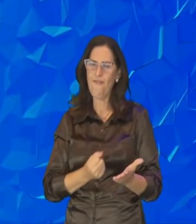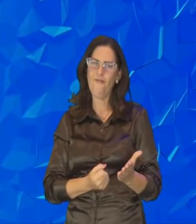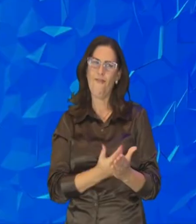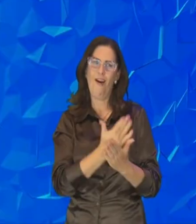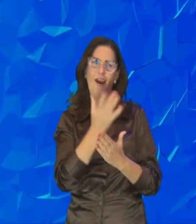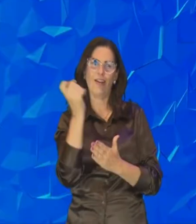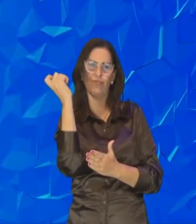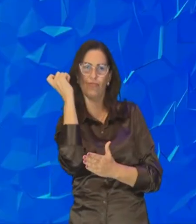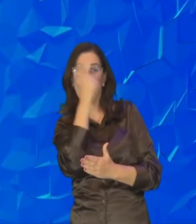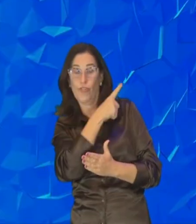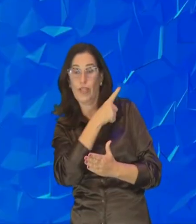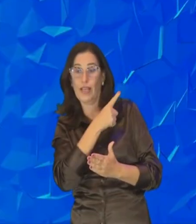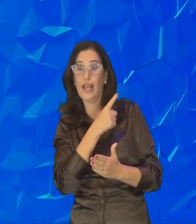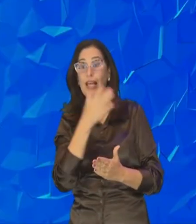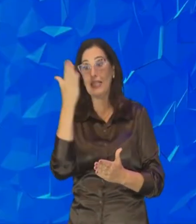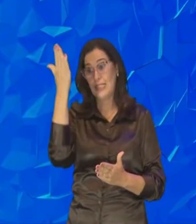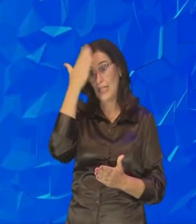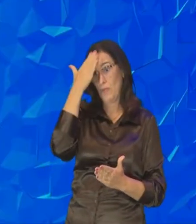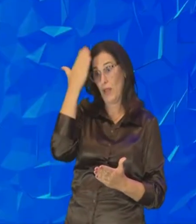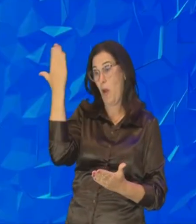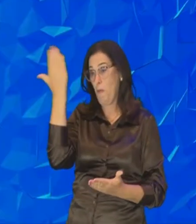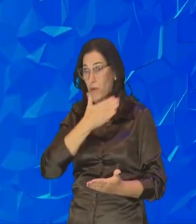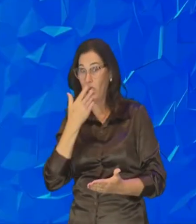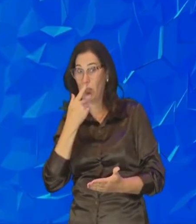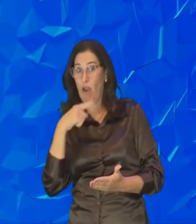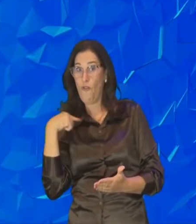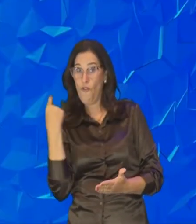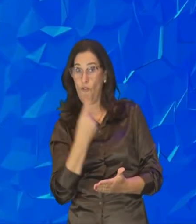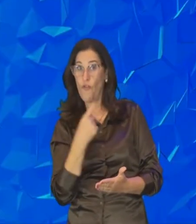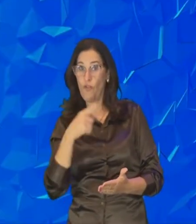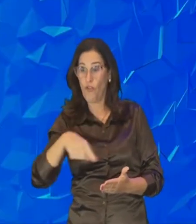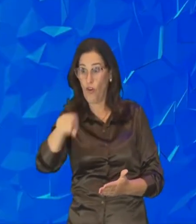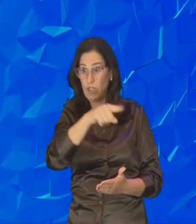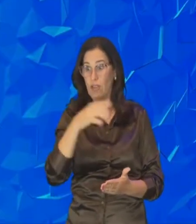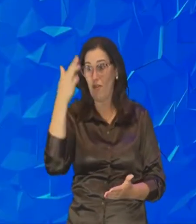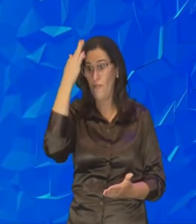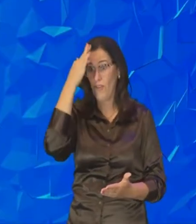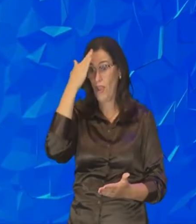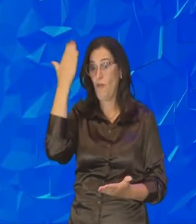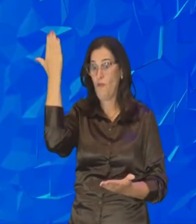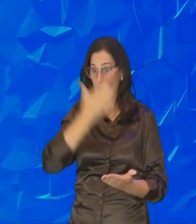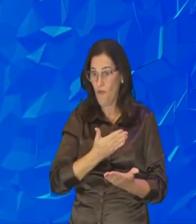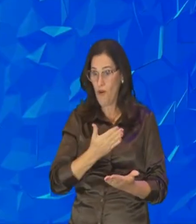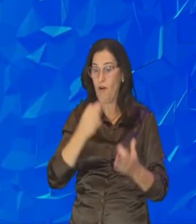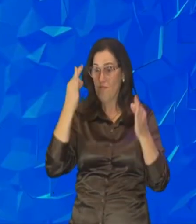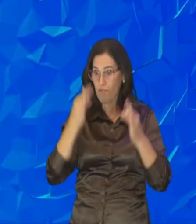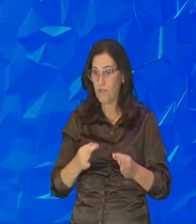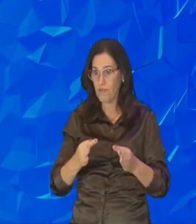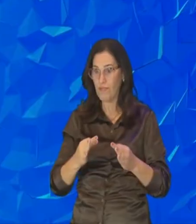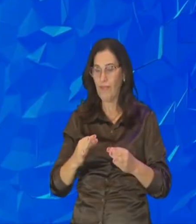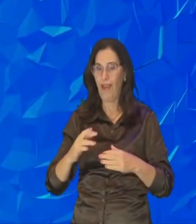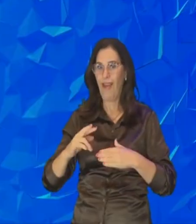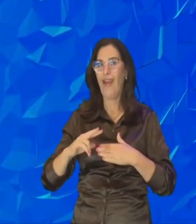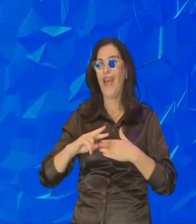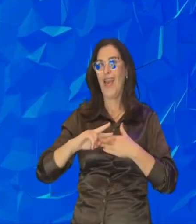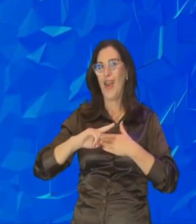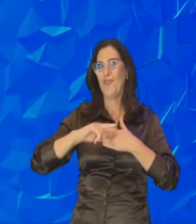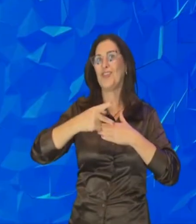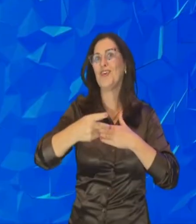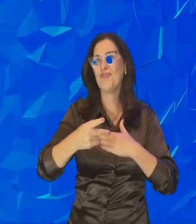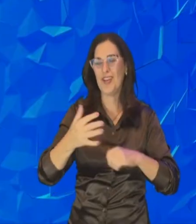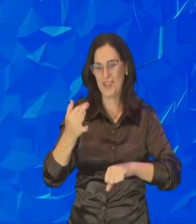provações, sabendo que a provação da vossa fé, uma vez confirmada, produz